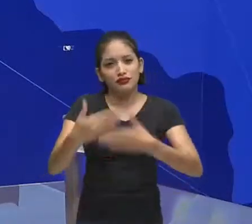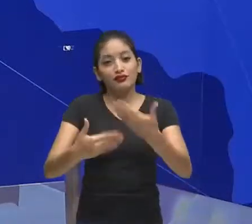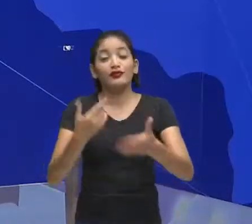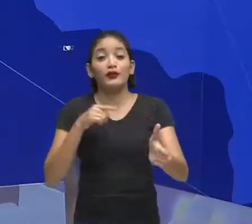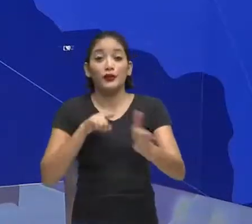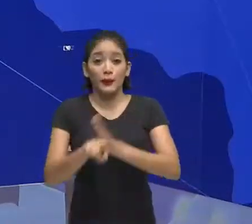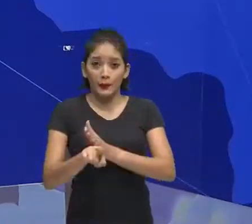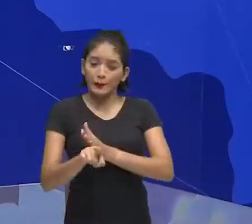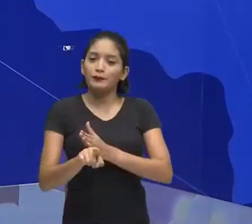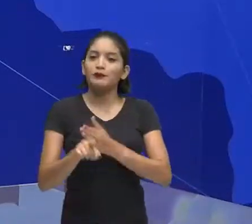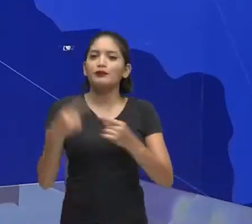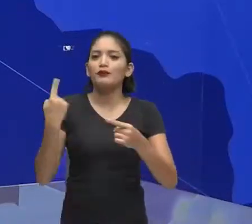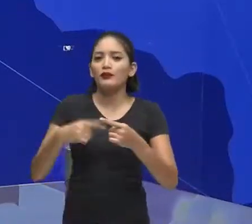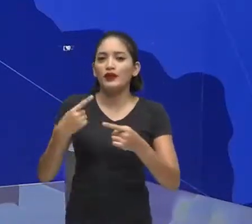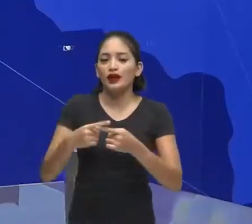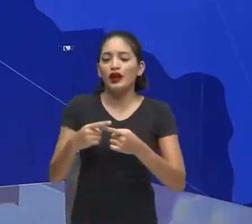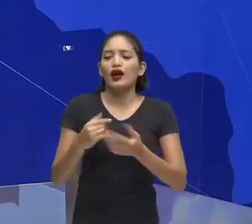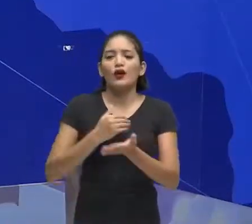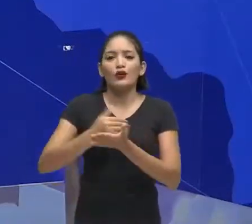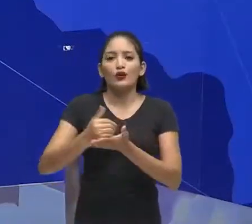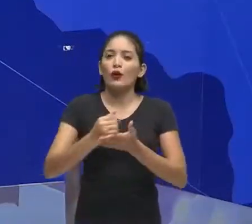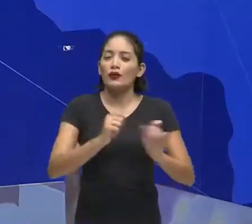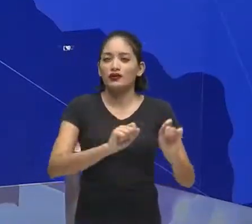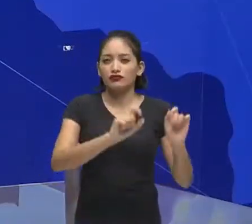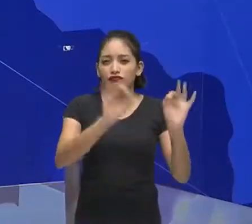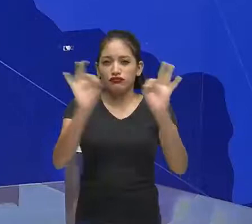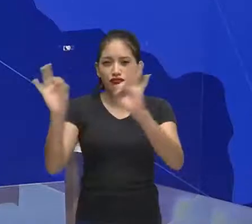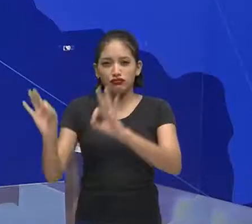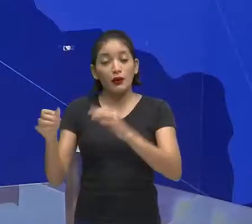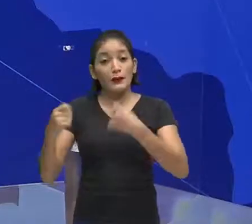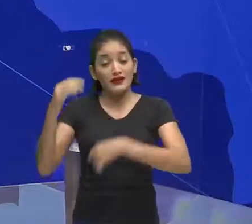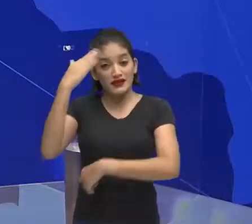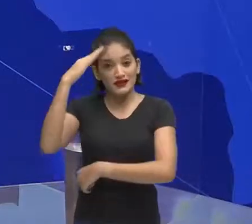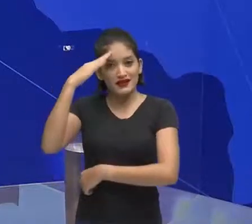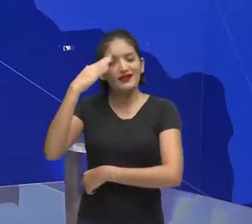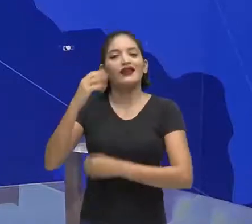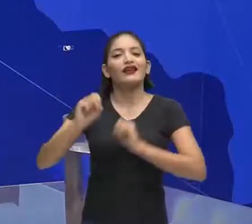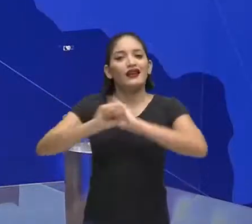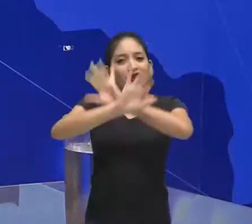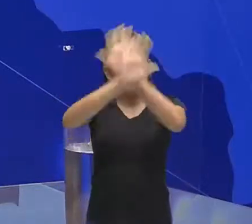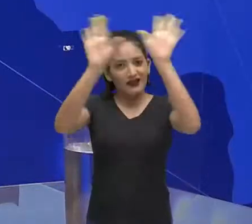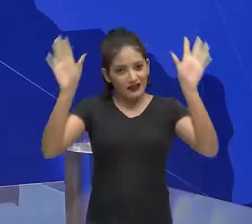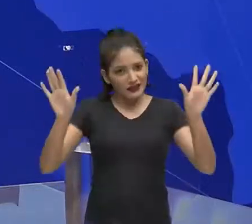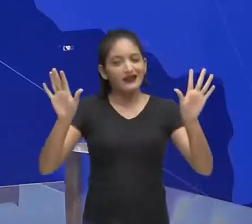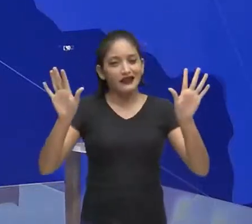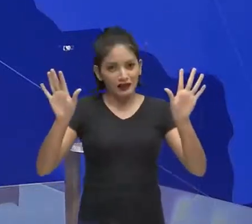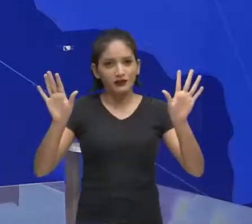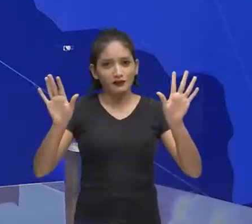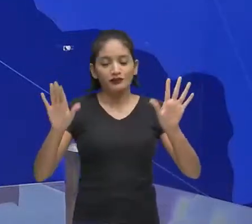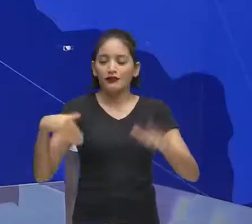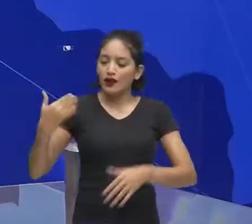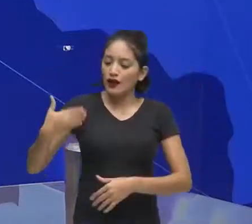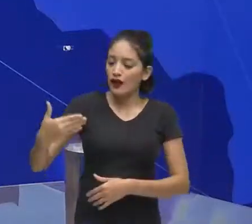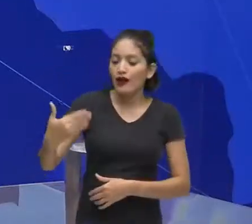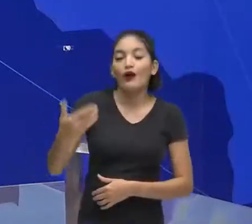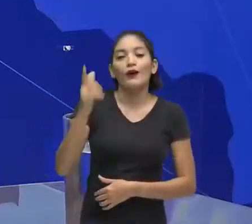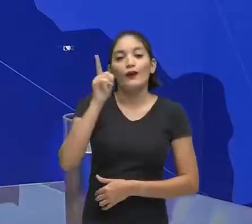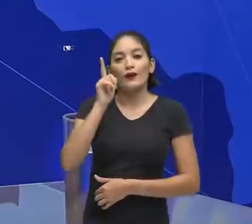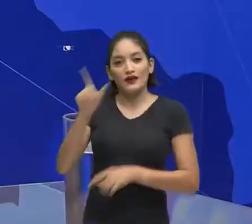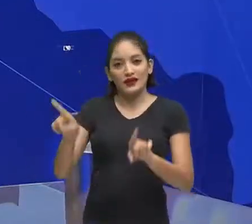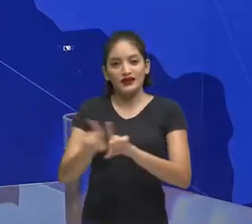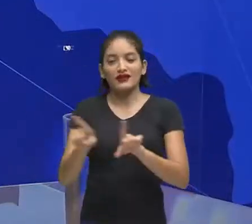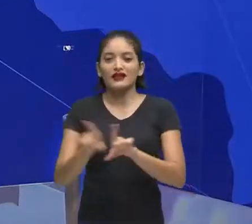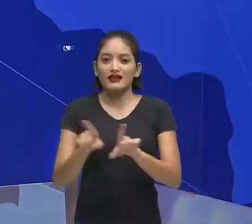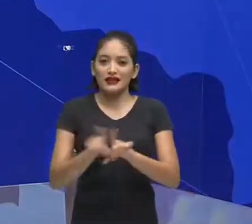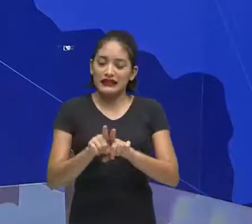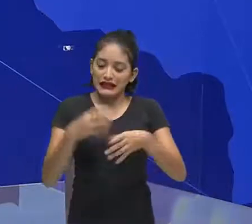porque foi dito no programa anterior, eu preciso entender as coisas que eu sinto E aí, a partir disso, eu consigo também me